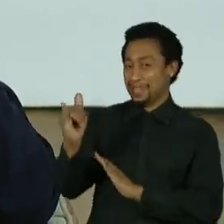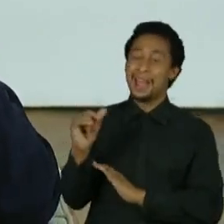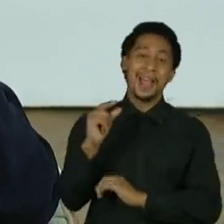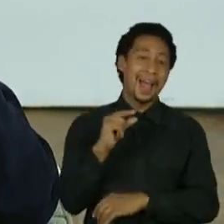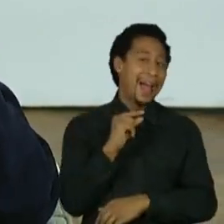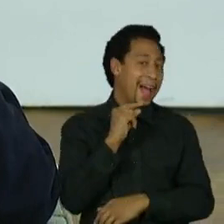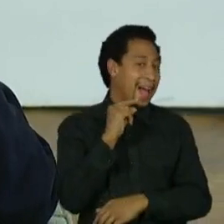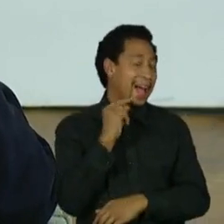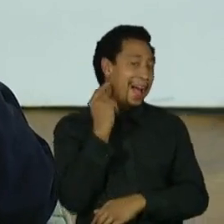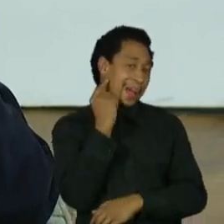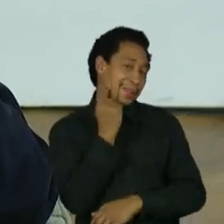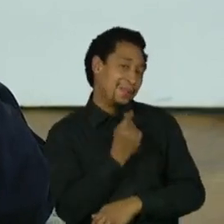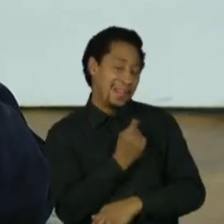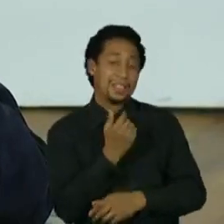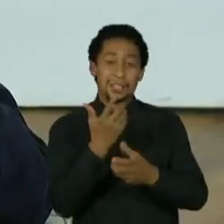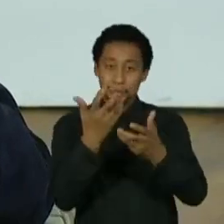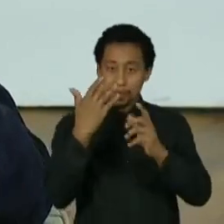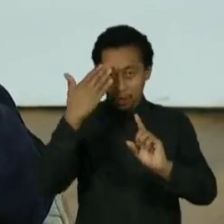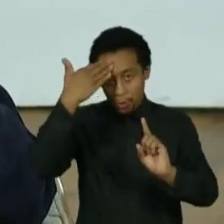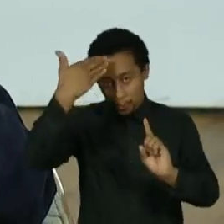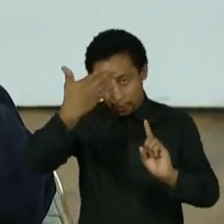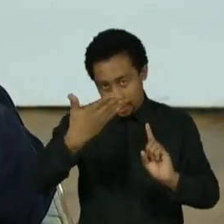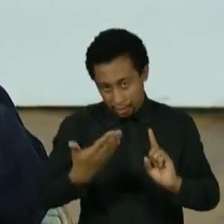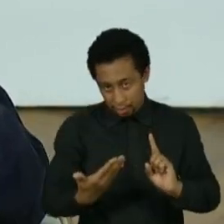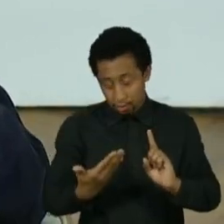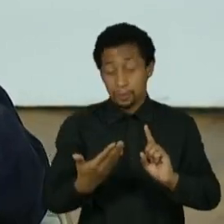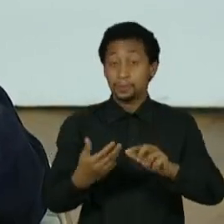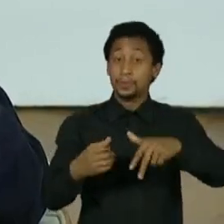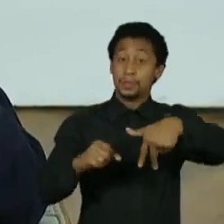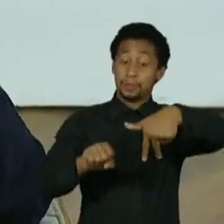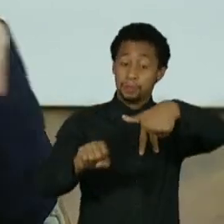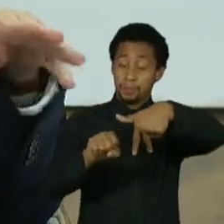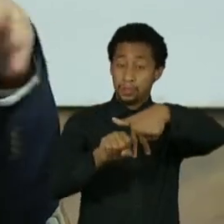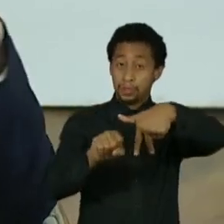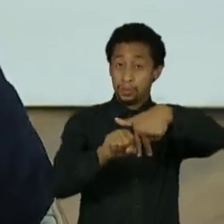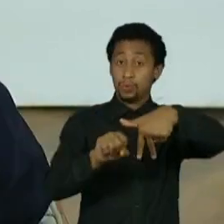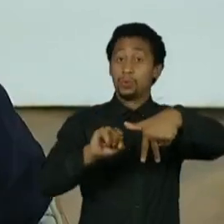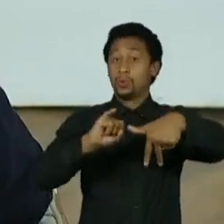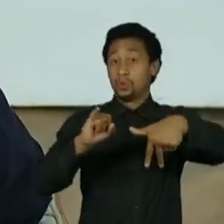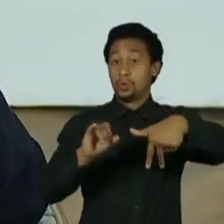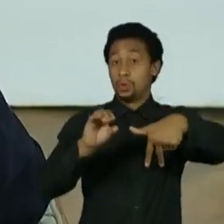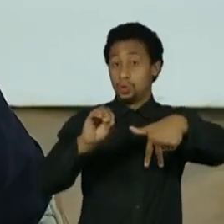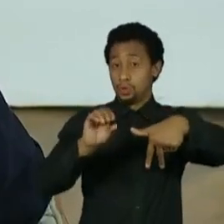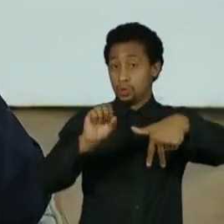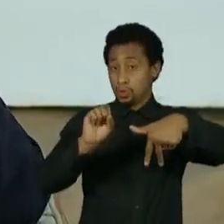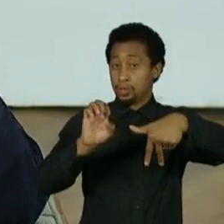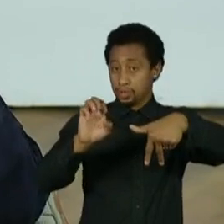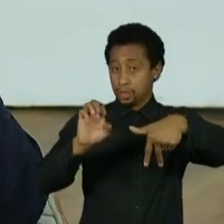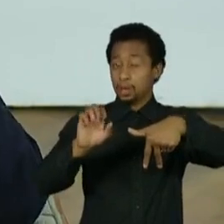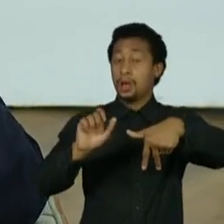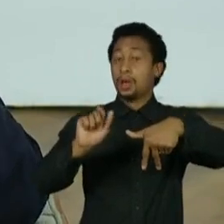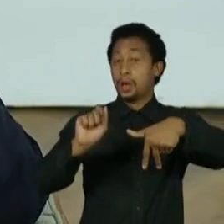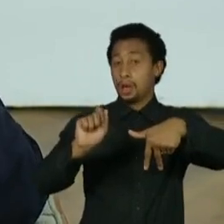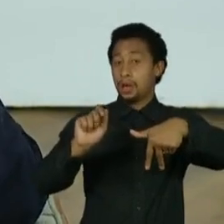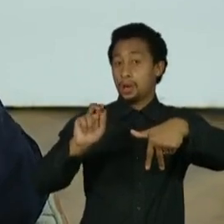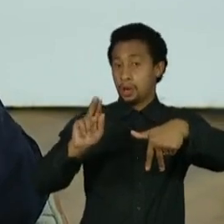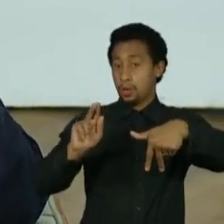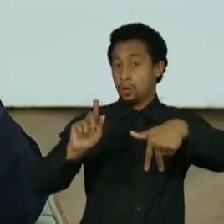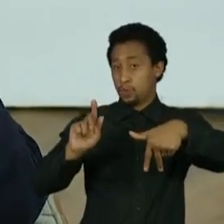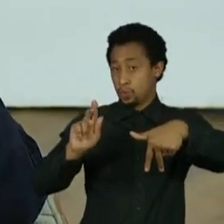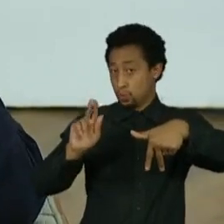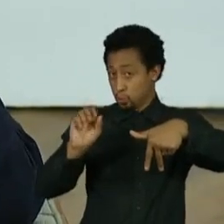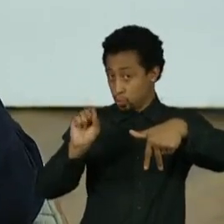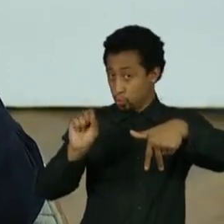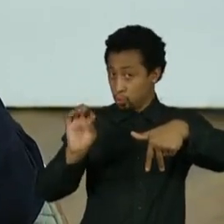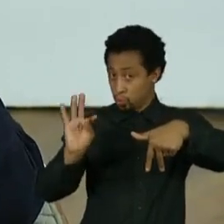só fazer uma homenagem ao embaixador José Augusto Lindgren Alves, que nos deixou nesses dias. Foi um grande lutador de direitos